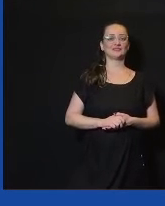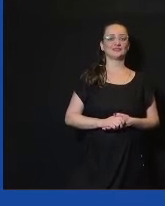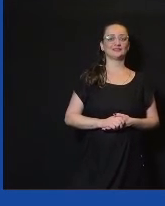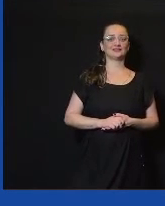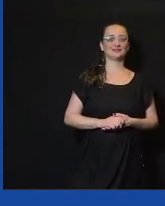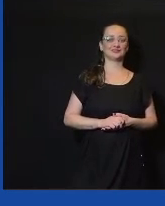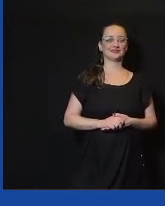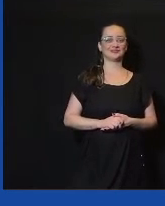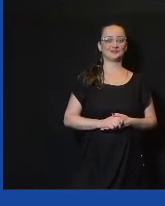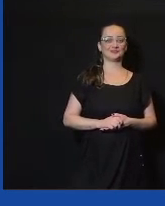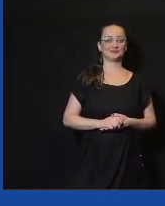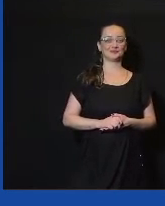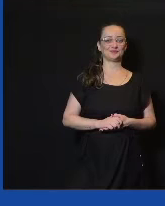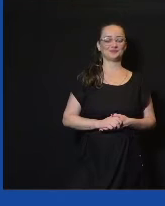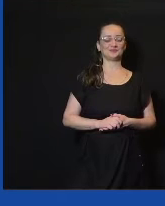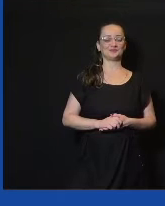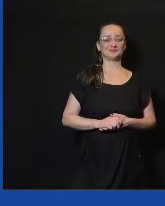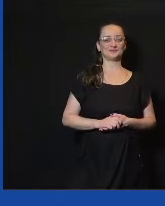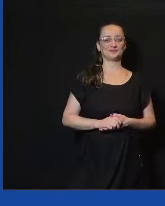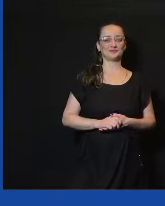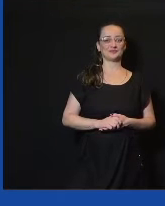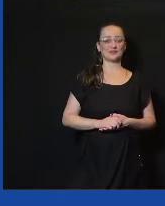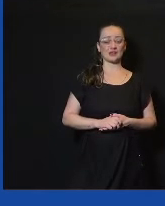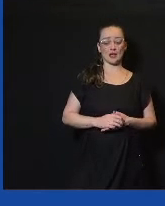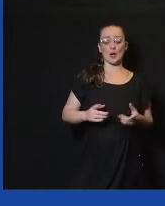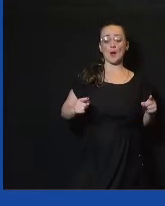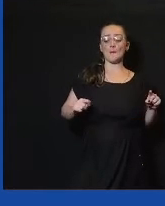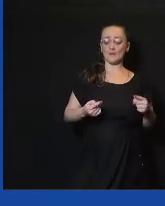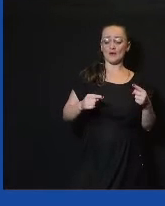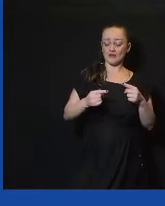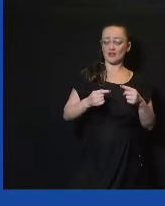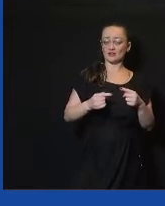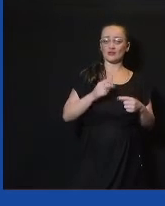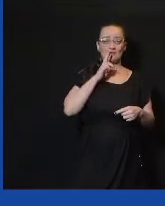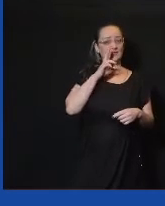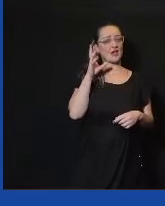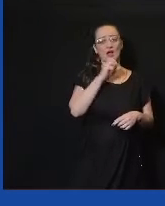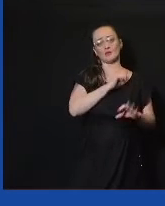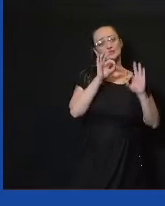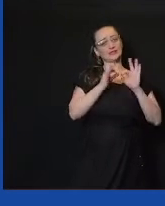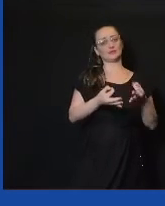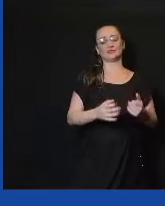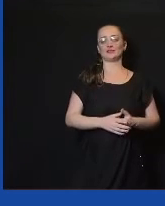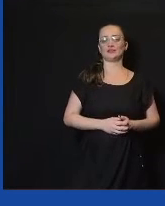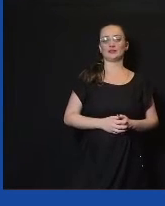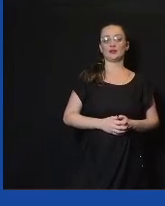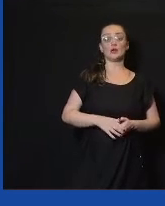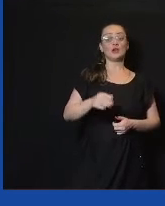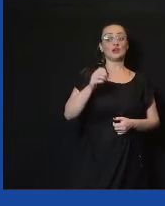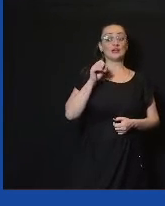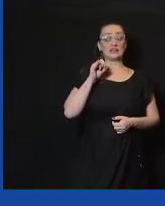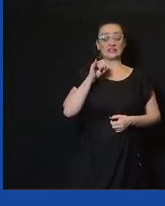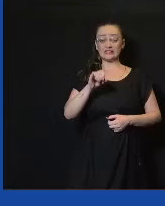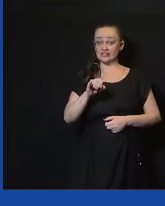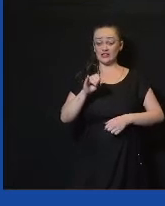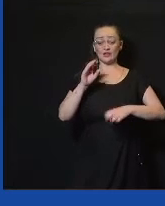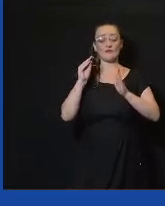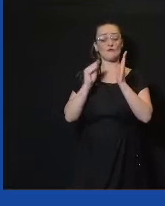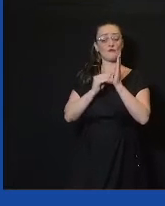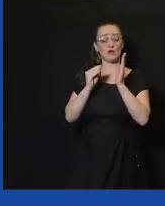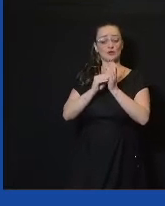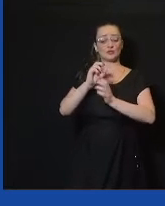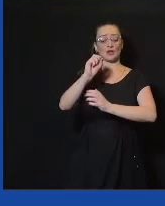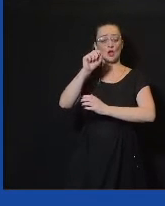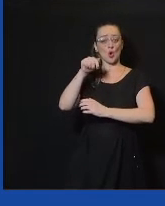A resposta para a provocação é muito direta e muito simples. Pessoas morreriam se não fossem as organizações